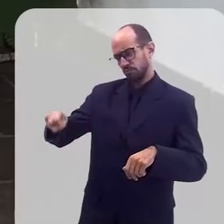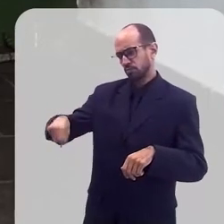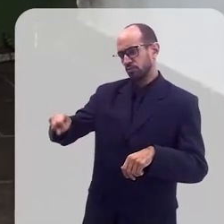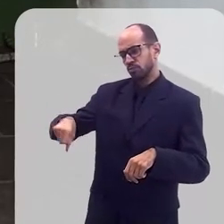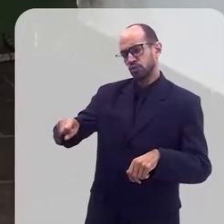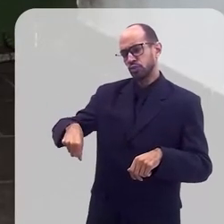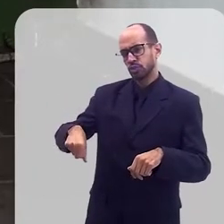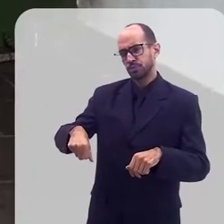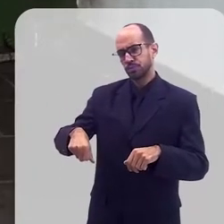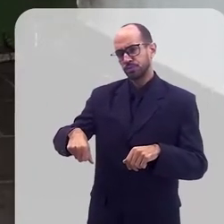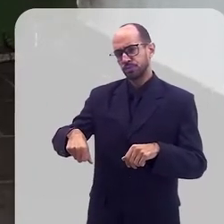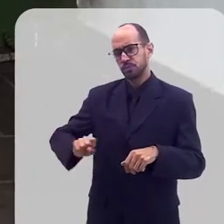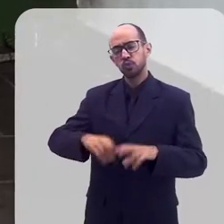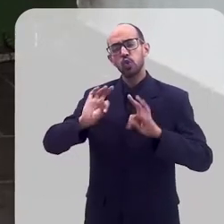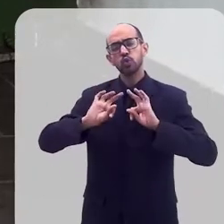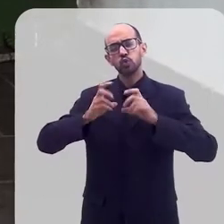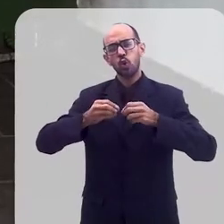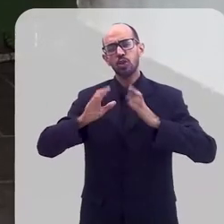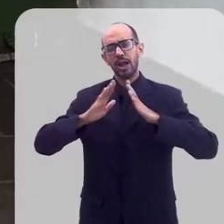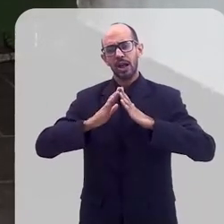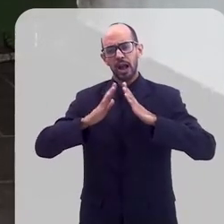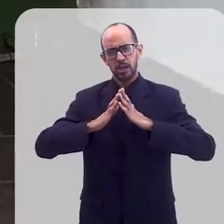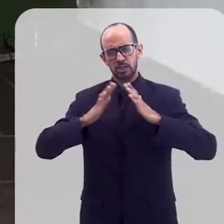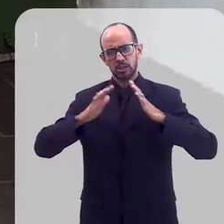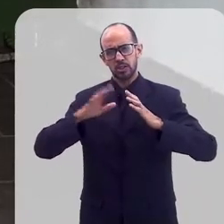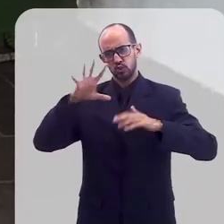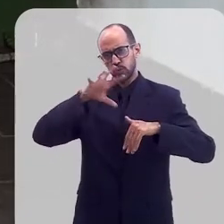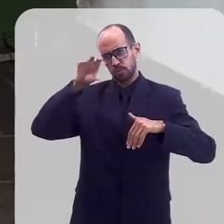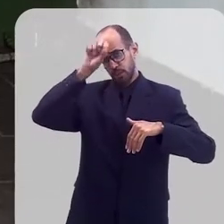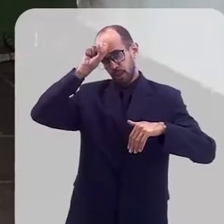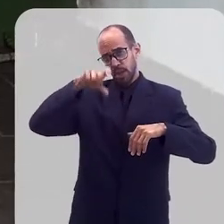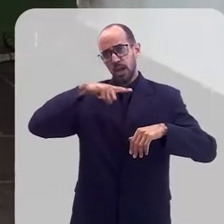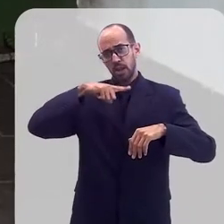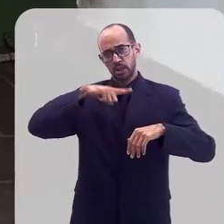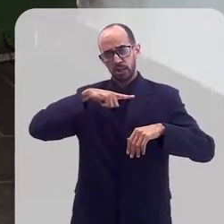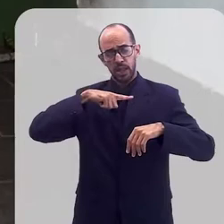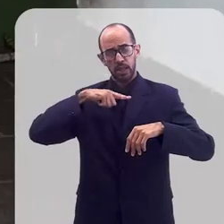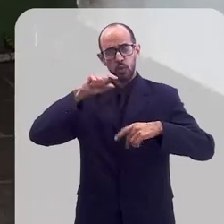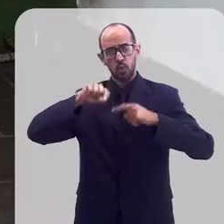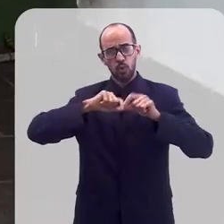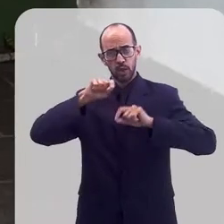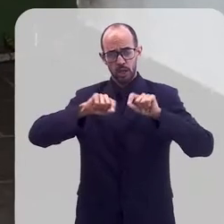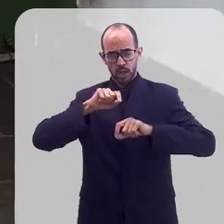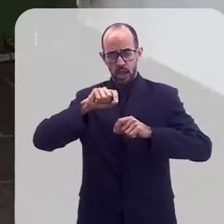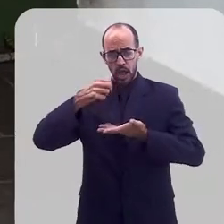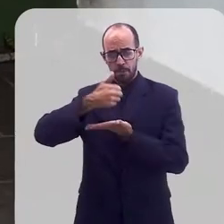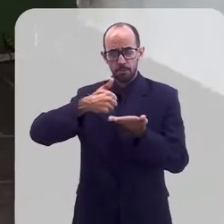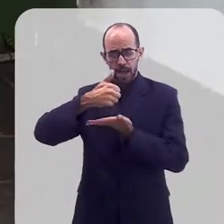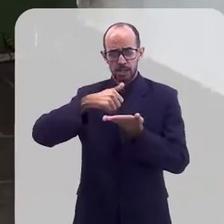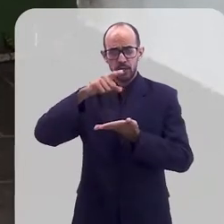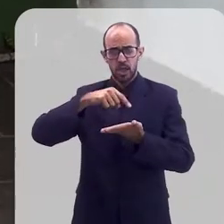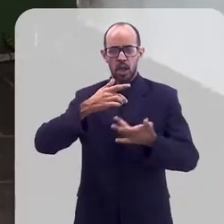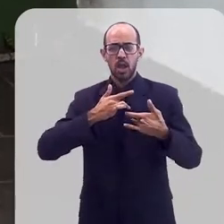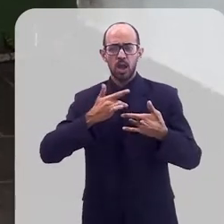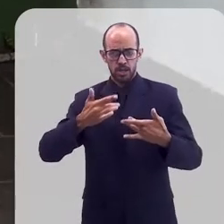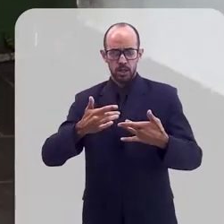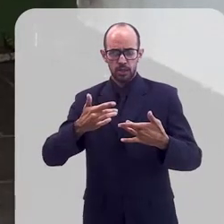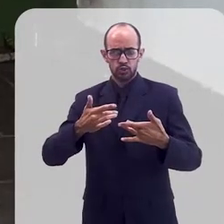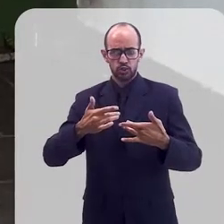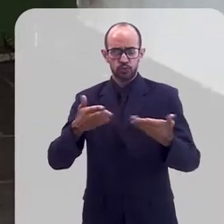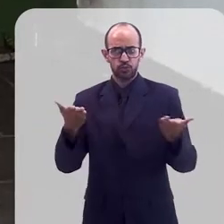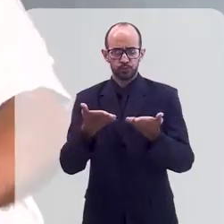Sim. Toda a casa de Umbanda, ela tem no seu seio a caridade.